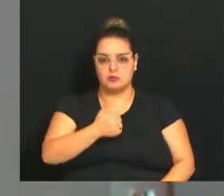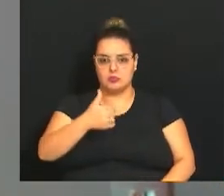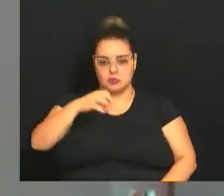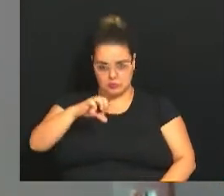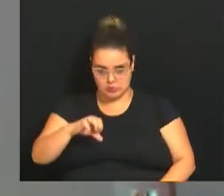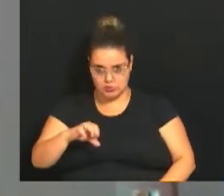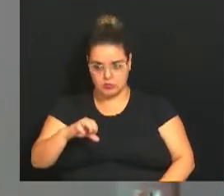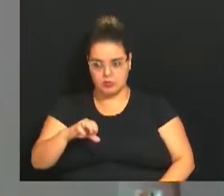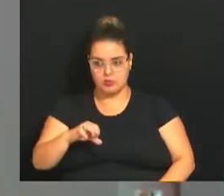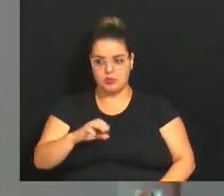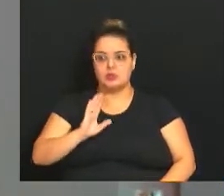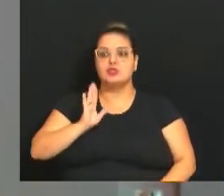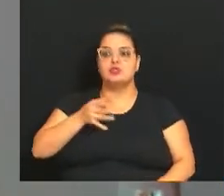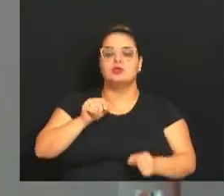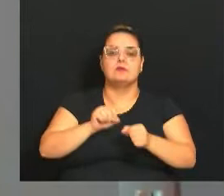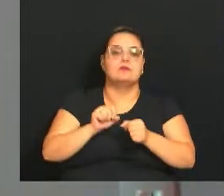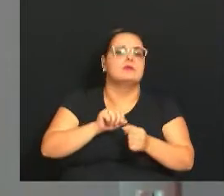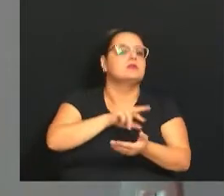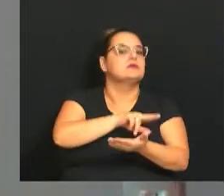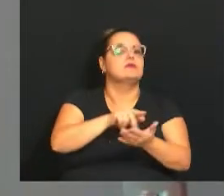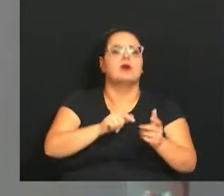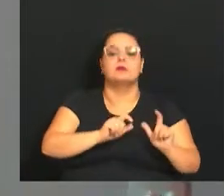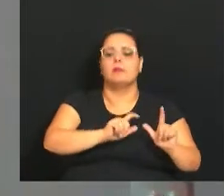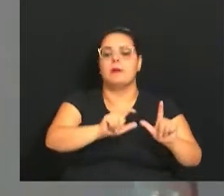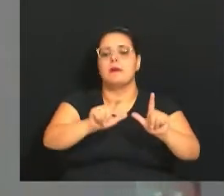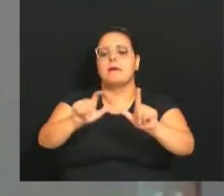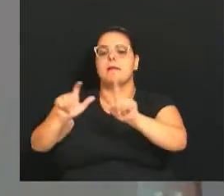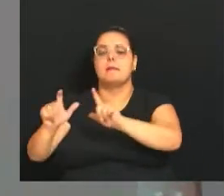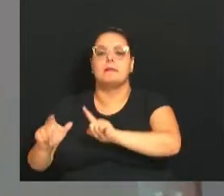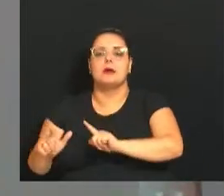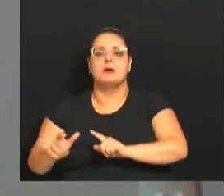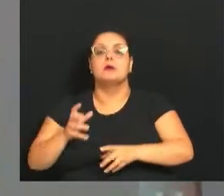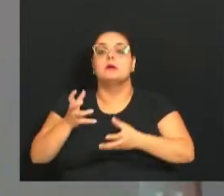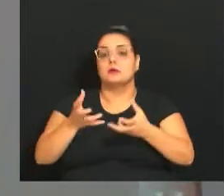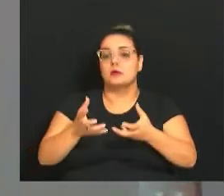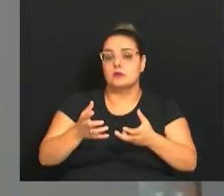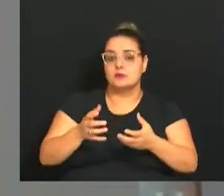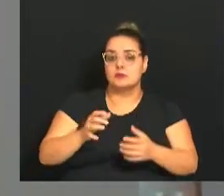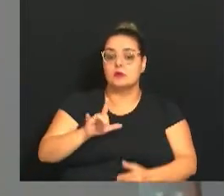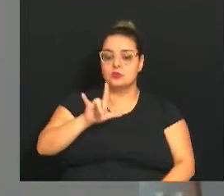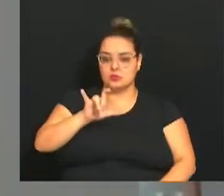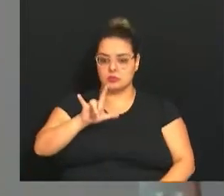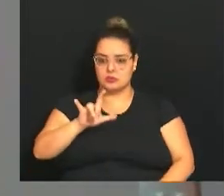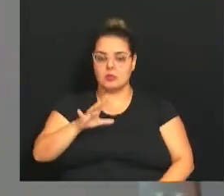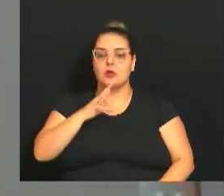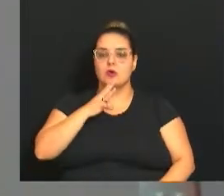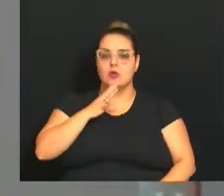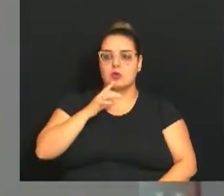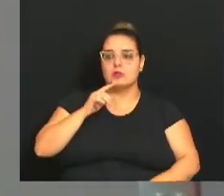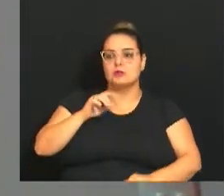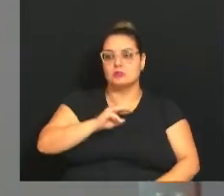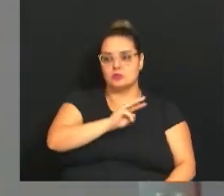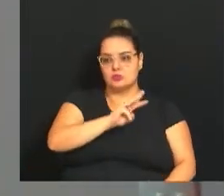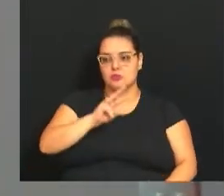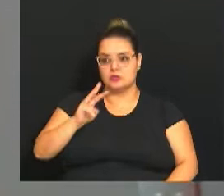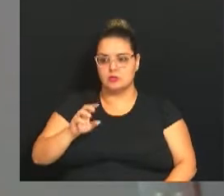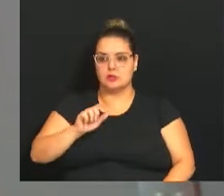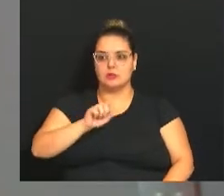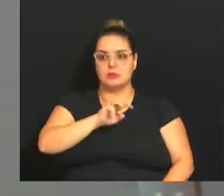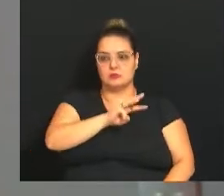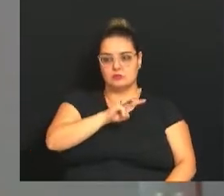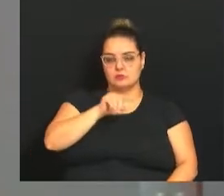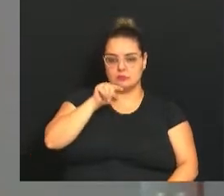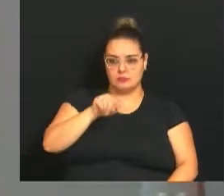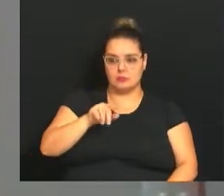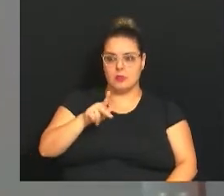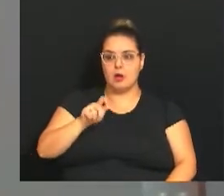já fez diversas exposições aqui. Quem quiser seguir a gente no Instagram ou conhecer o nosso site,